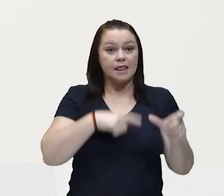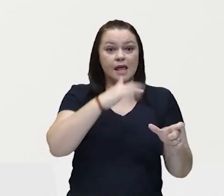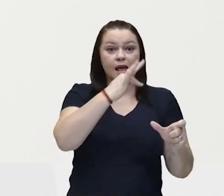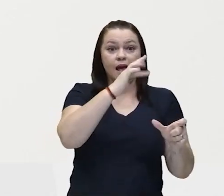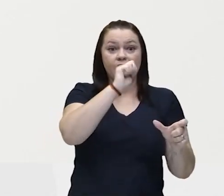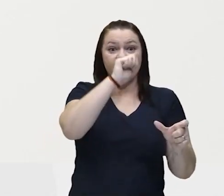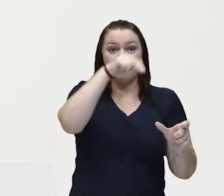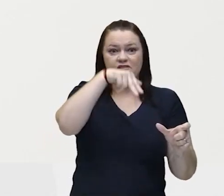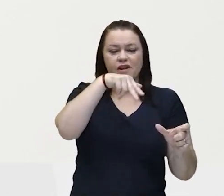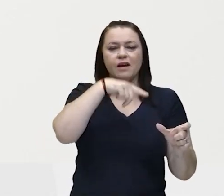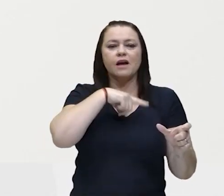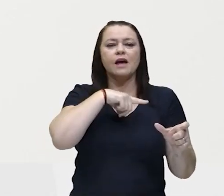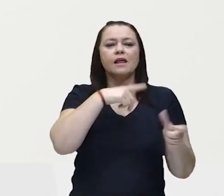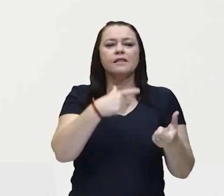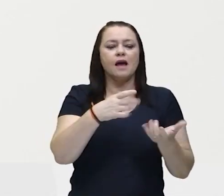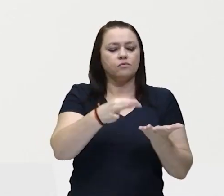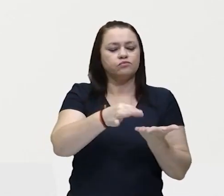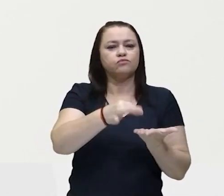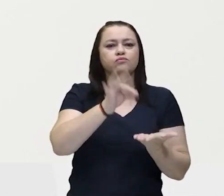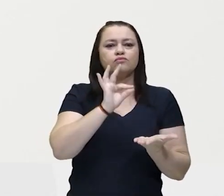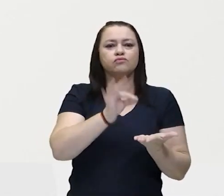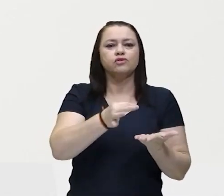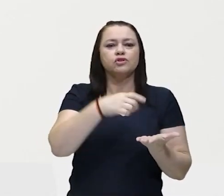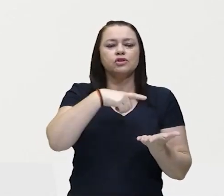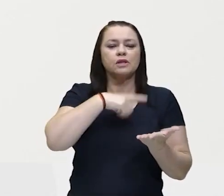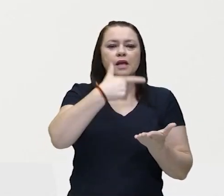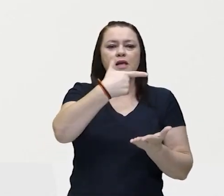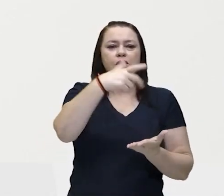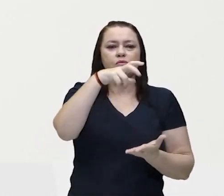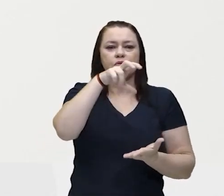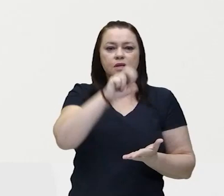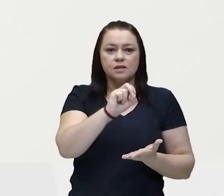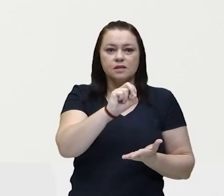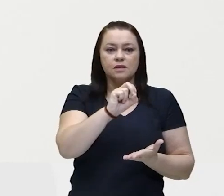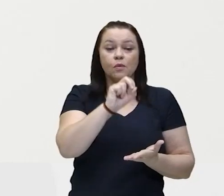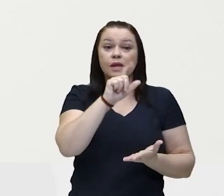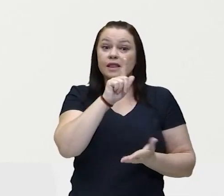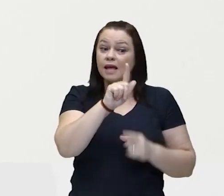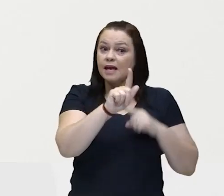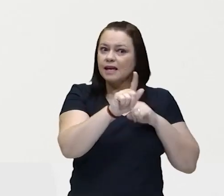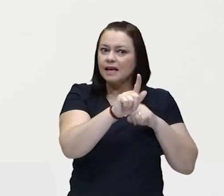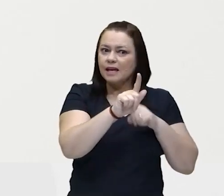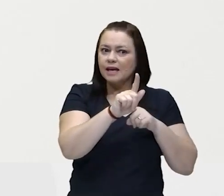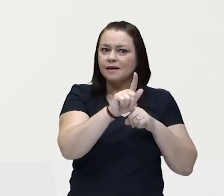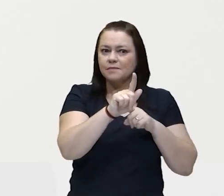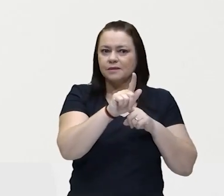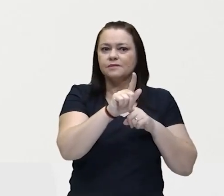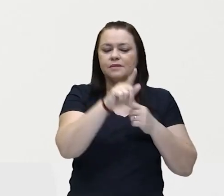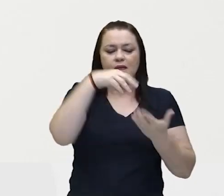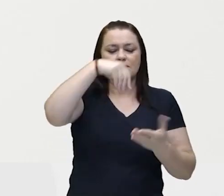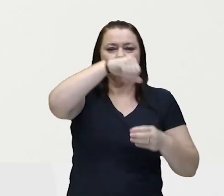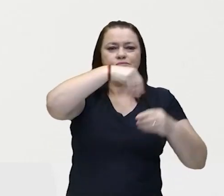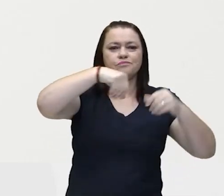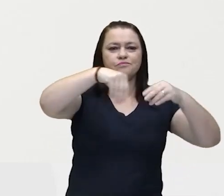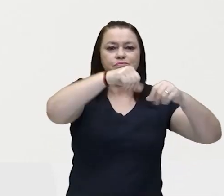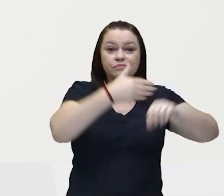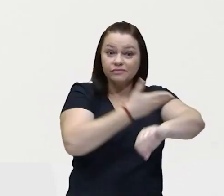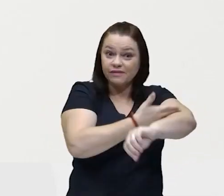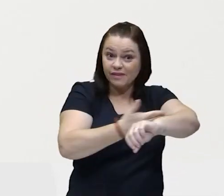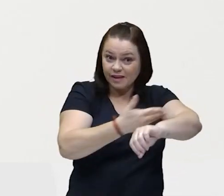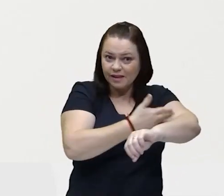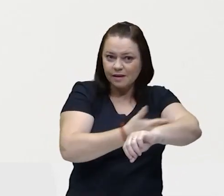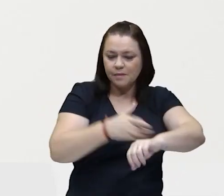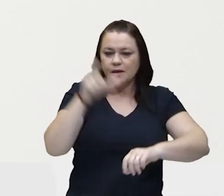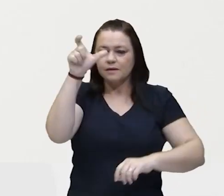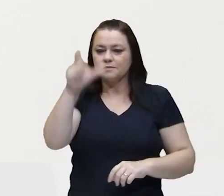fazendo o quê? Está segurando uma xícara com 250 gramas. E a